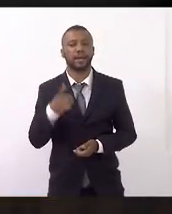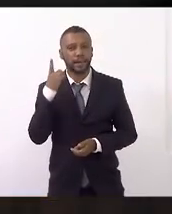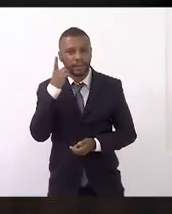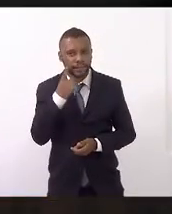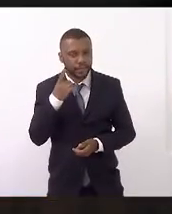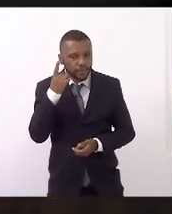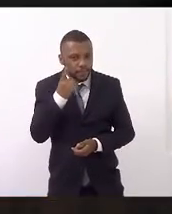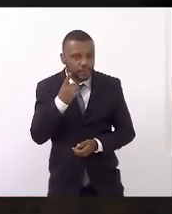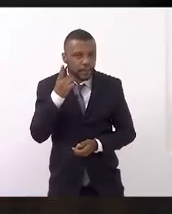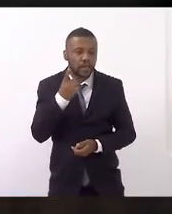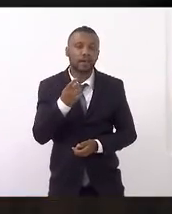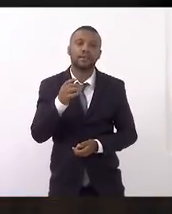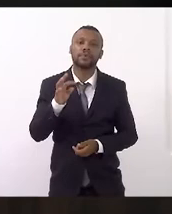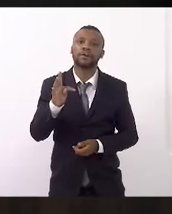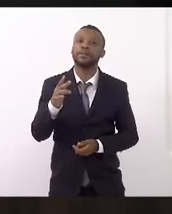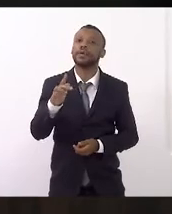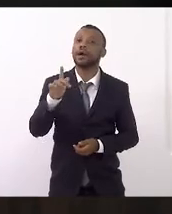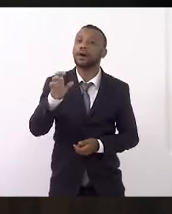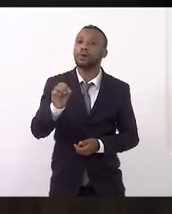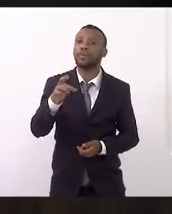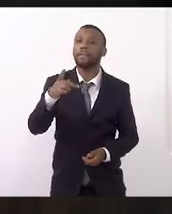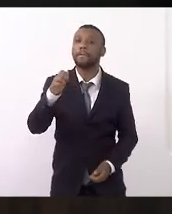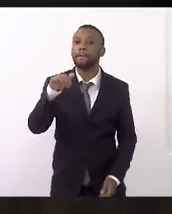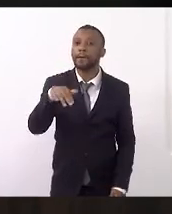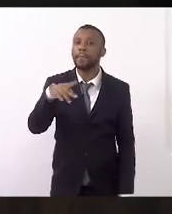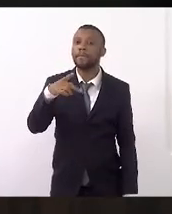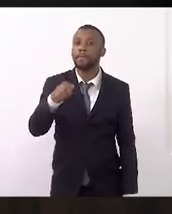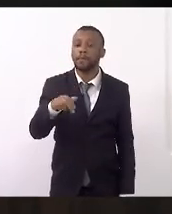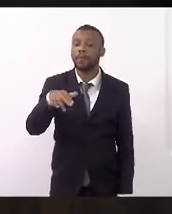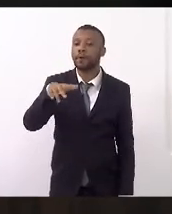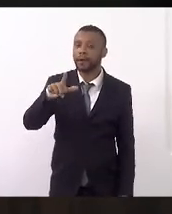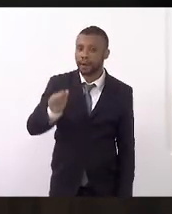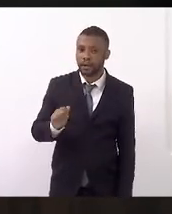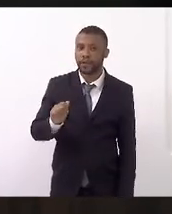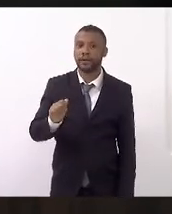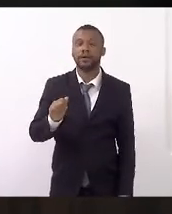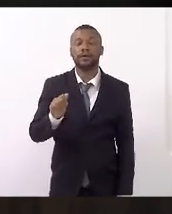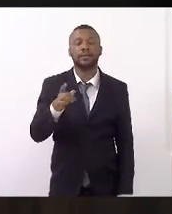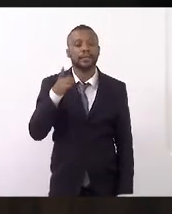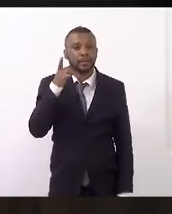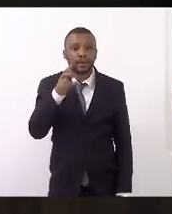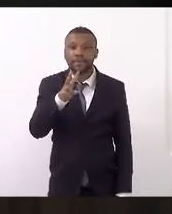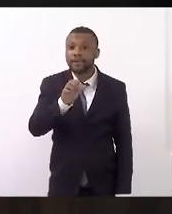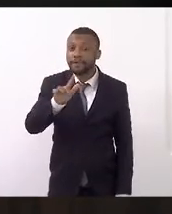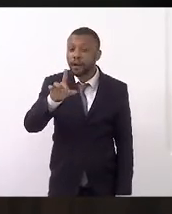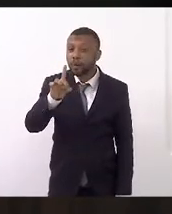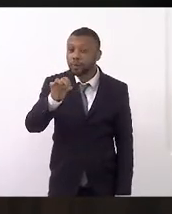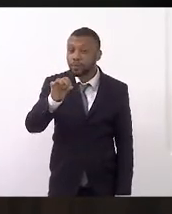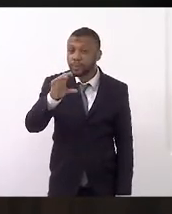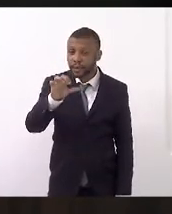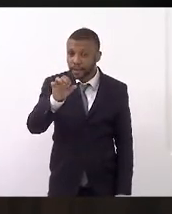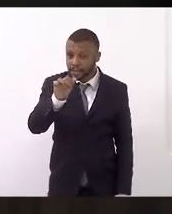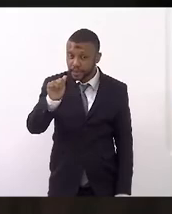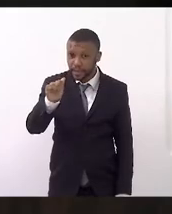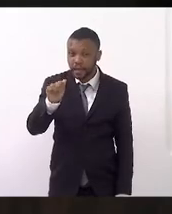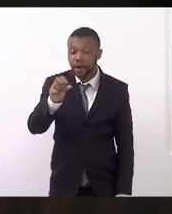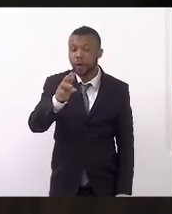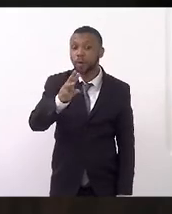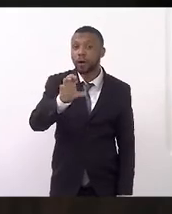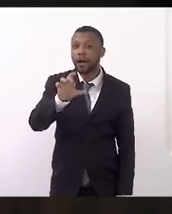Deputado Tiago Pampolha. Deputado Tiago Pampolha. Deputado Valdo Ceasa. Deputado Valdo Ceasa. Deputado Wellington